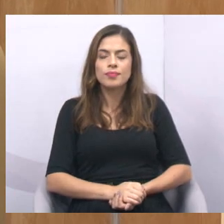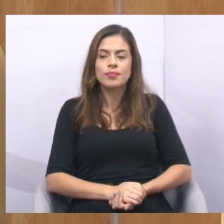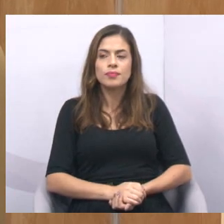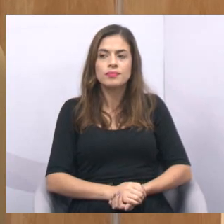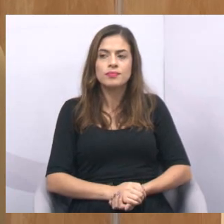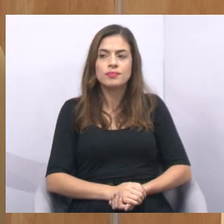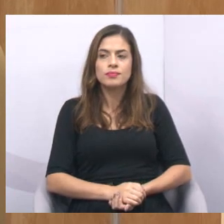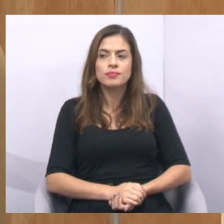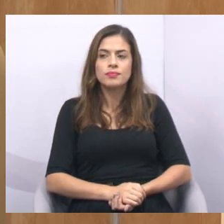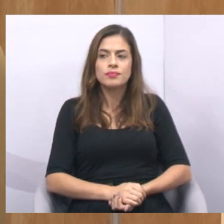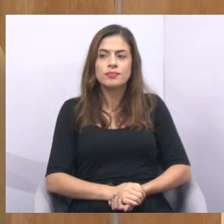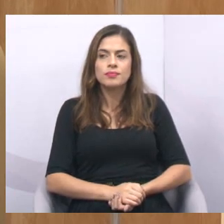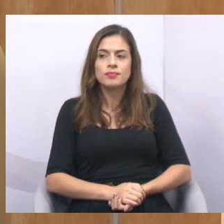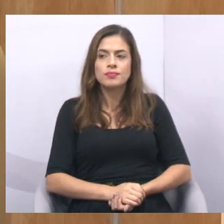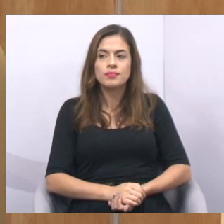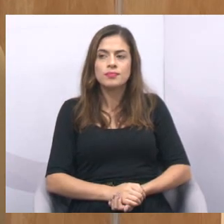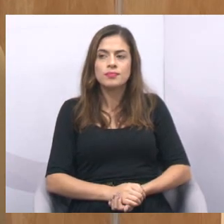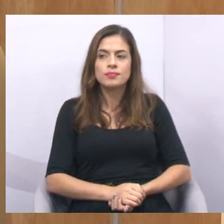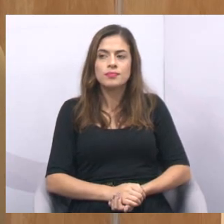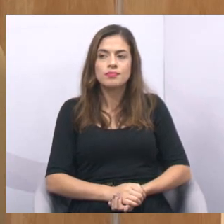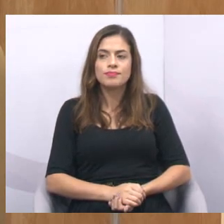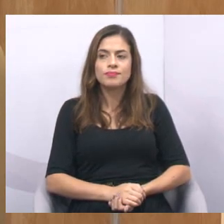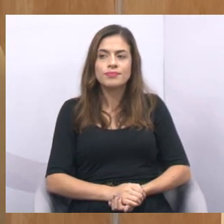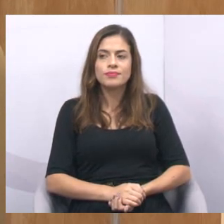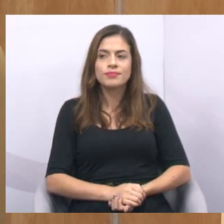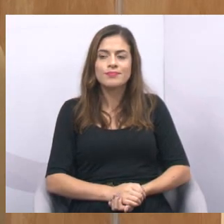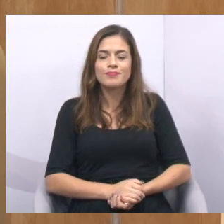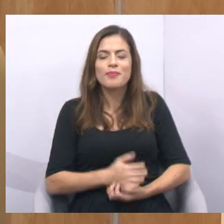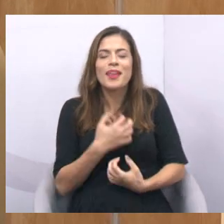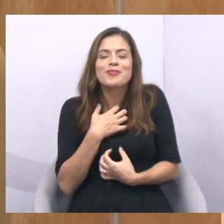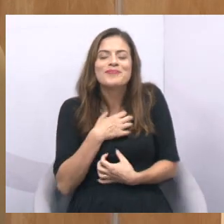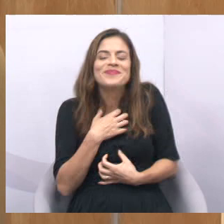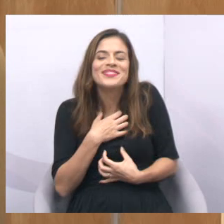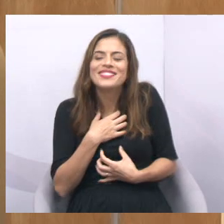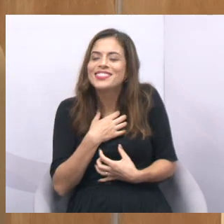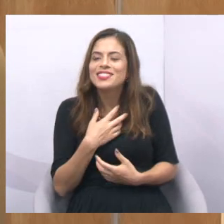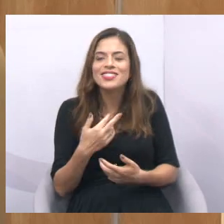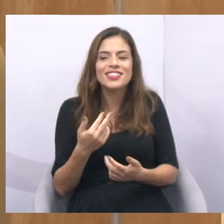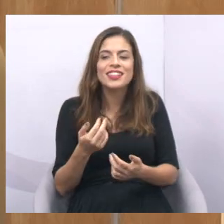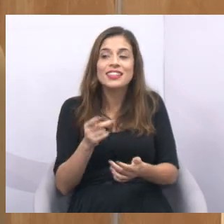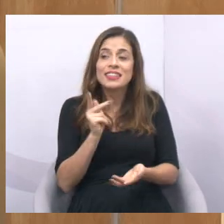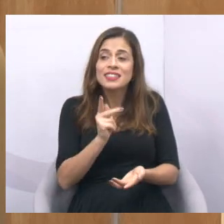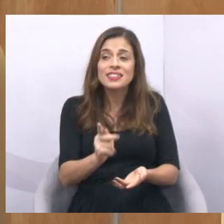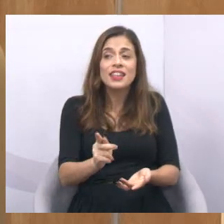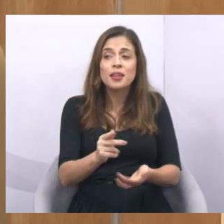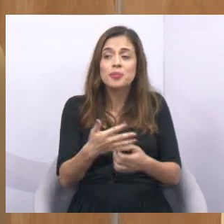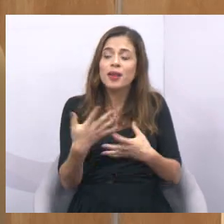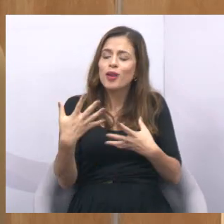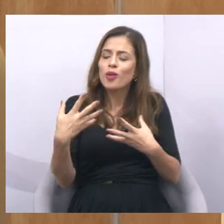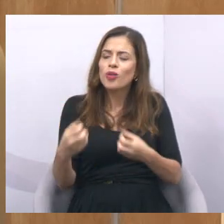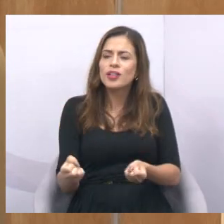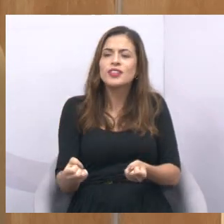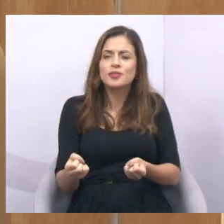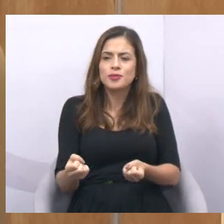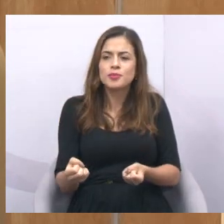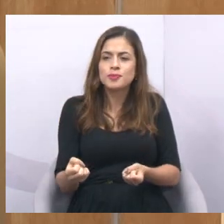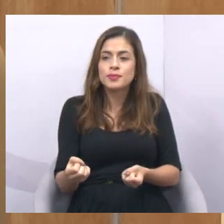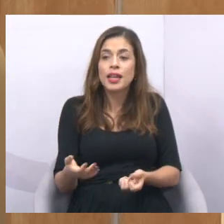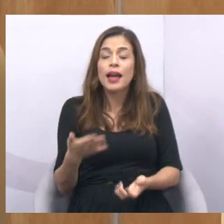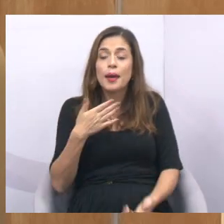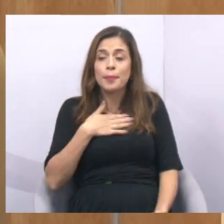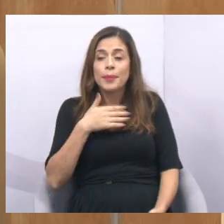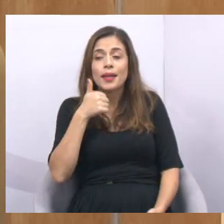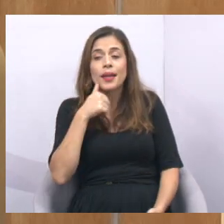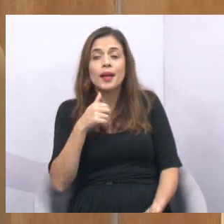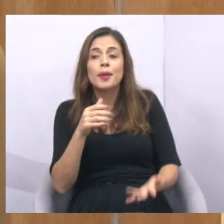Mas eu diria para vocês que eu sempre me senti assim. A minha mulher testemunha que eu sempre me senti bem em